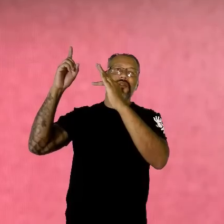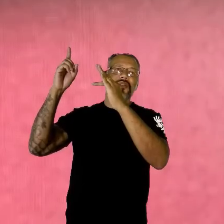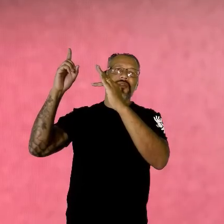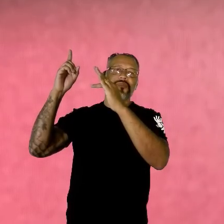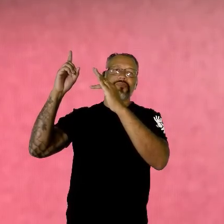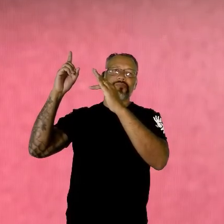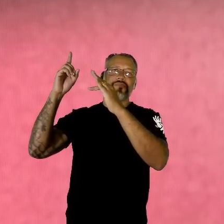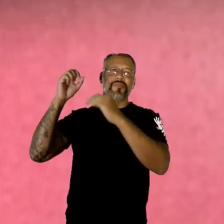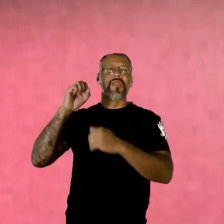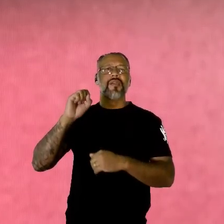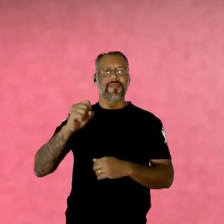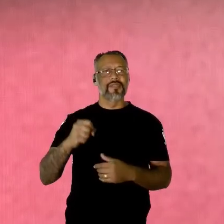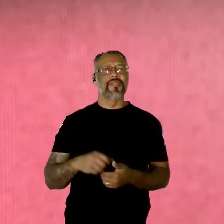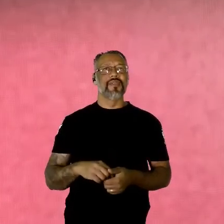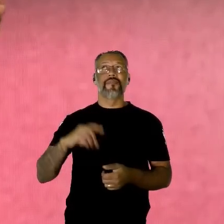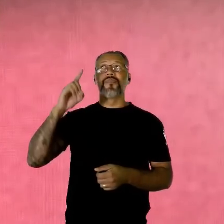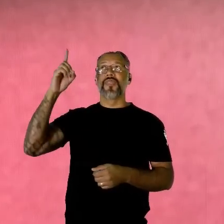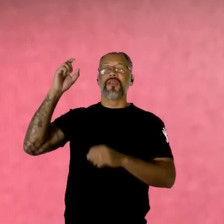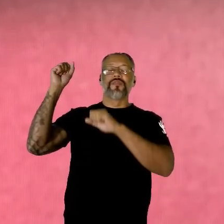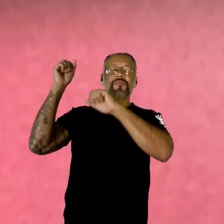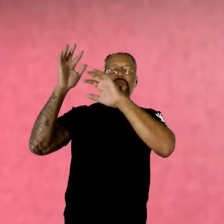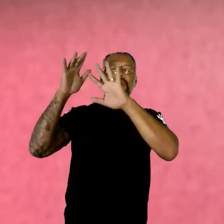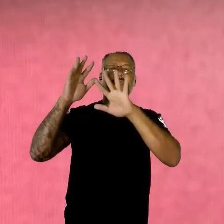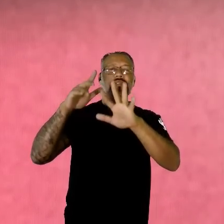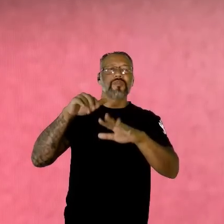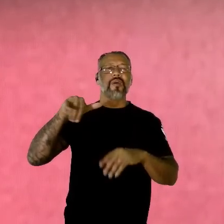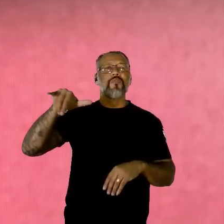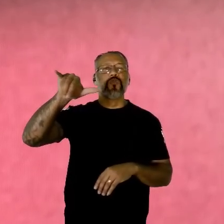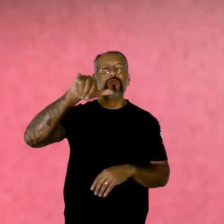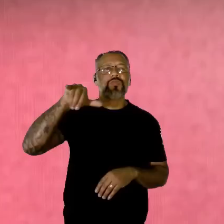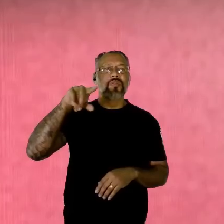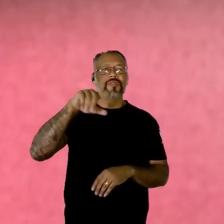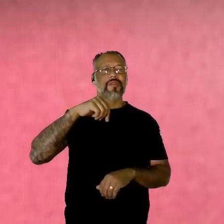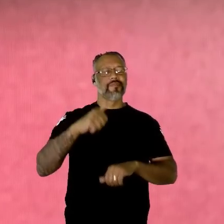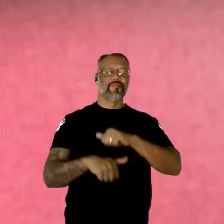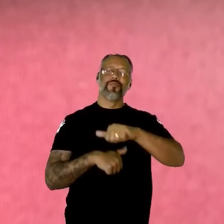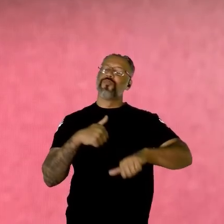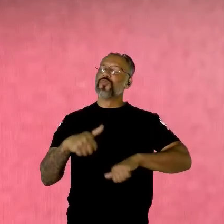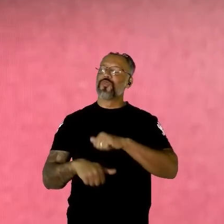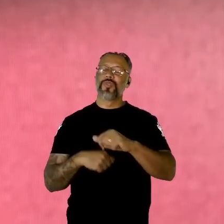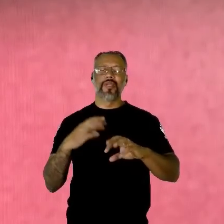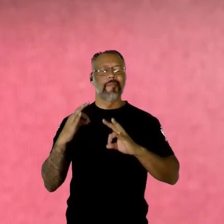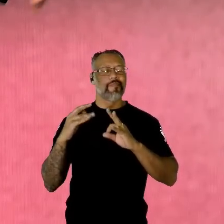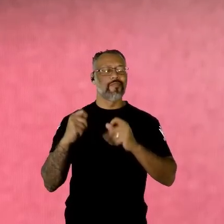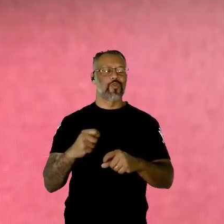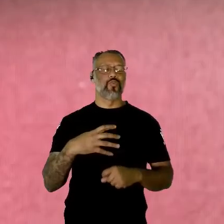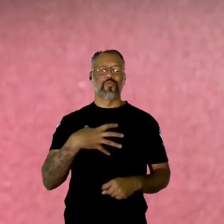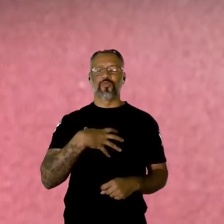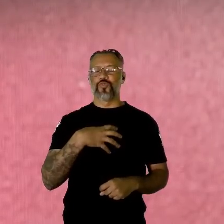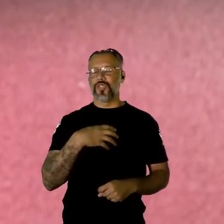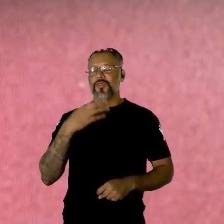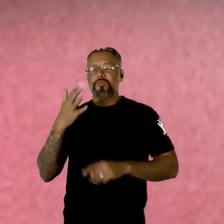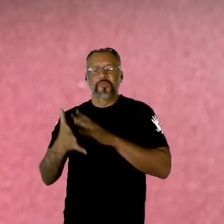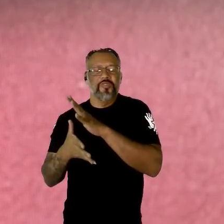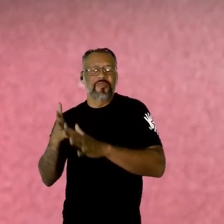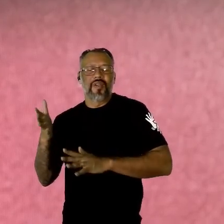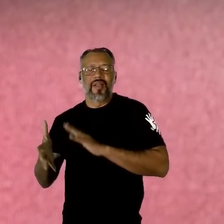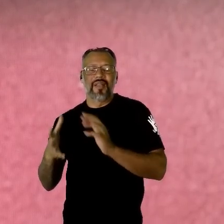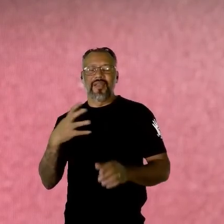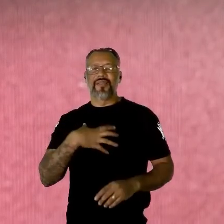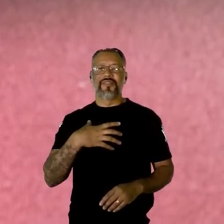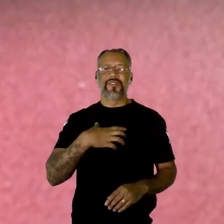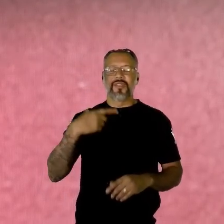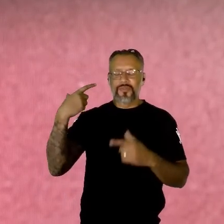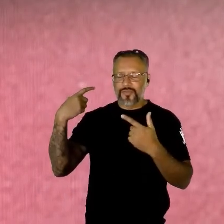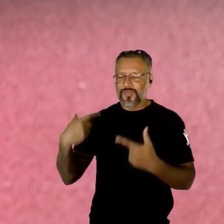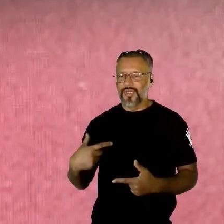sim é uma unção que muda tudo muda hábitos muda comportamentos muda jeito de falar as pessoas vão olhar e